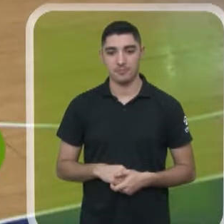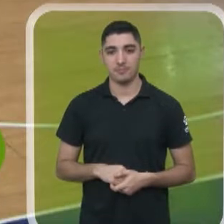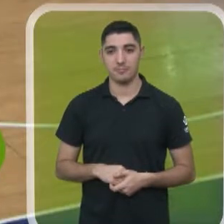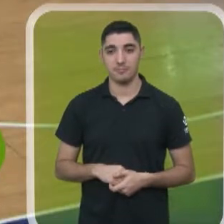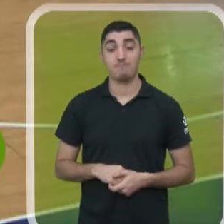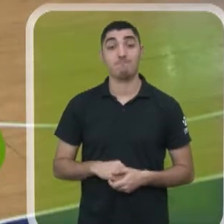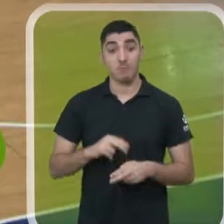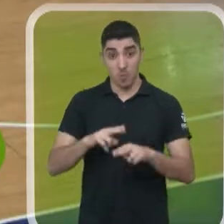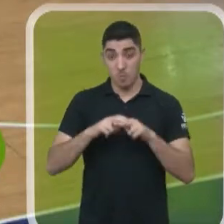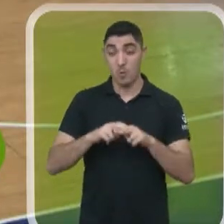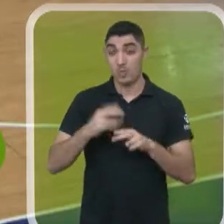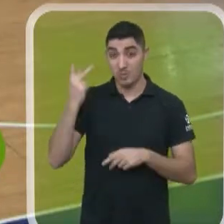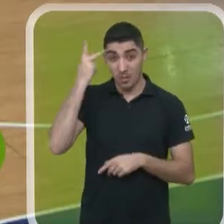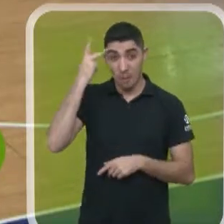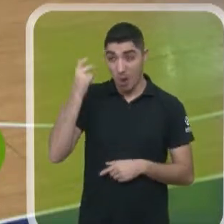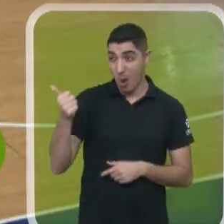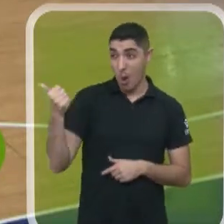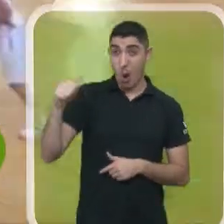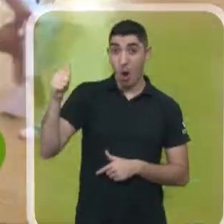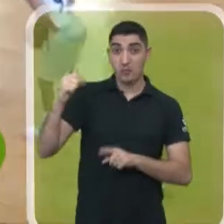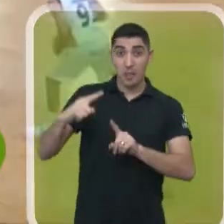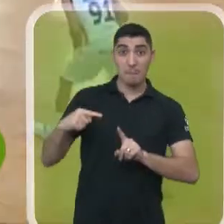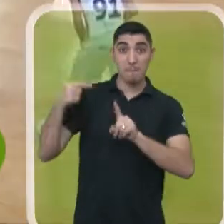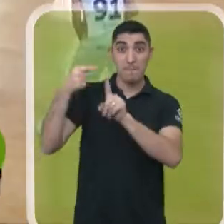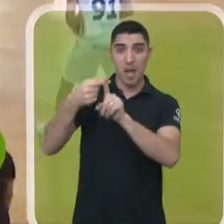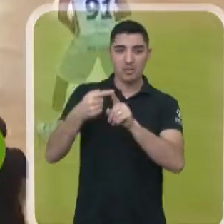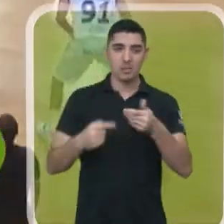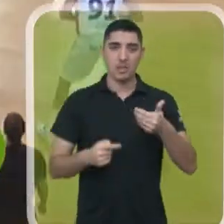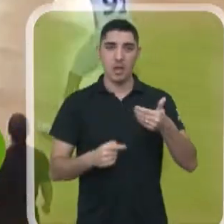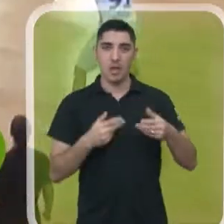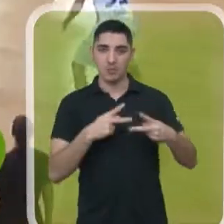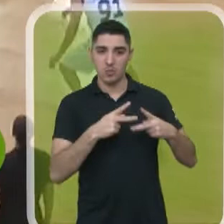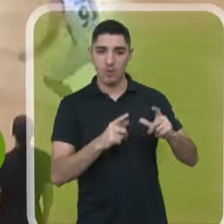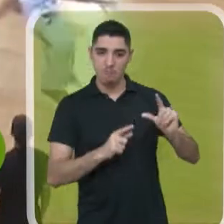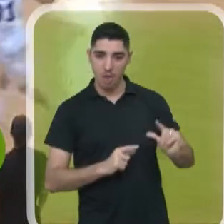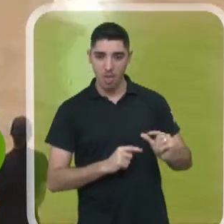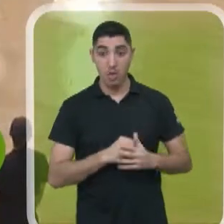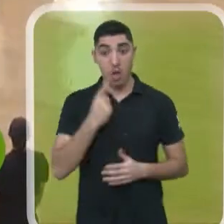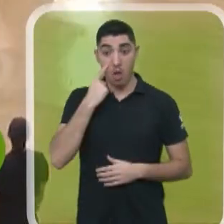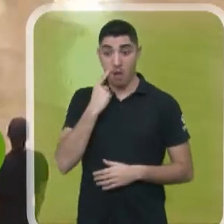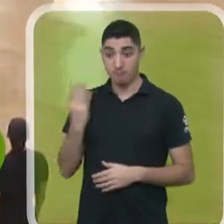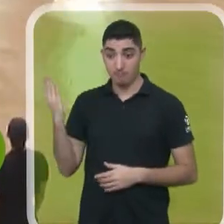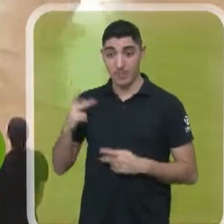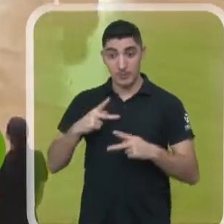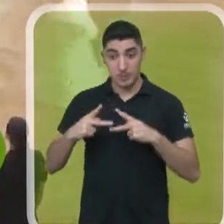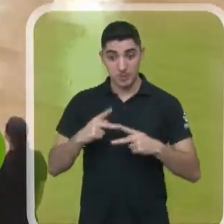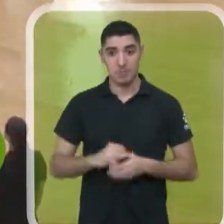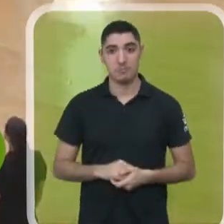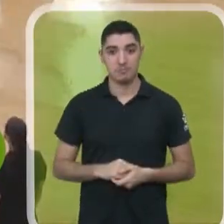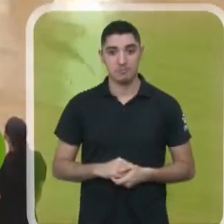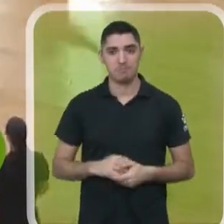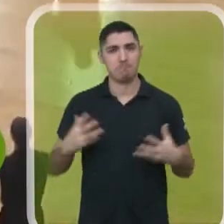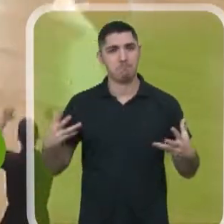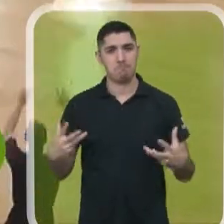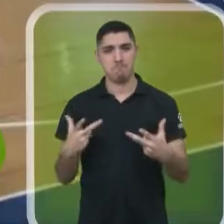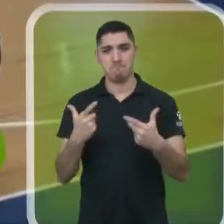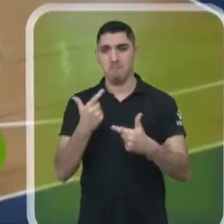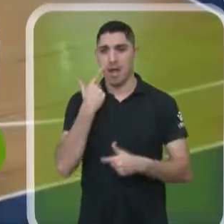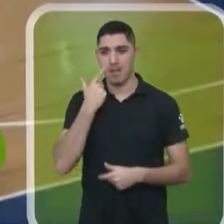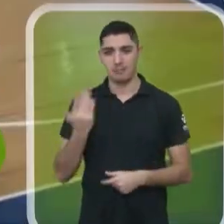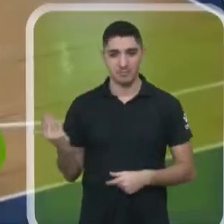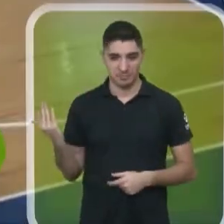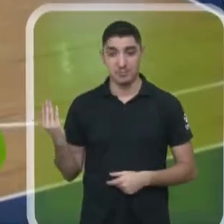colocando 11 de vantagem no São José é de deu a resposta no Lineu de Moura nesta linda bola de três